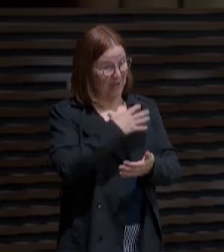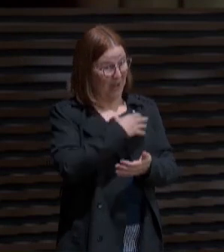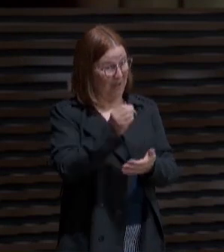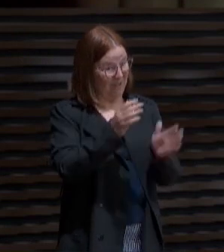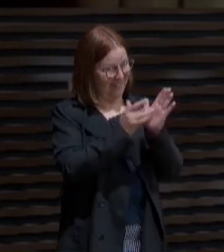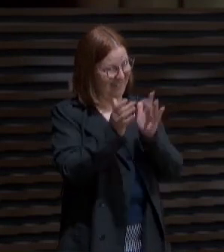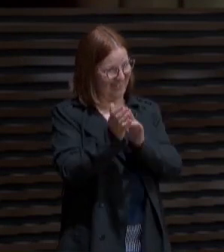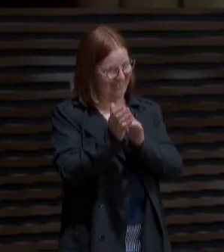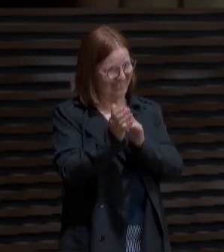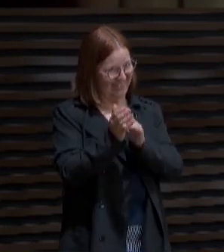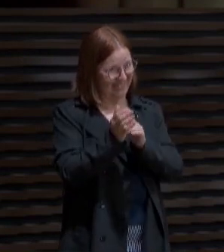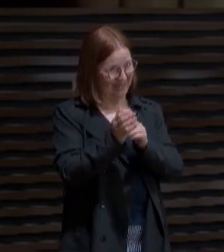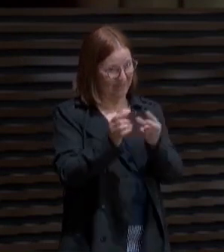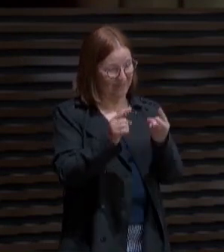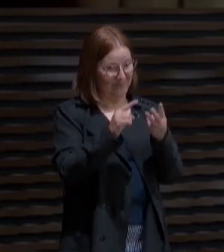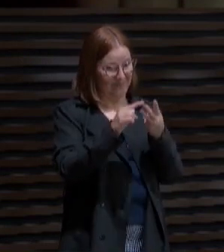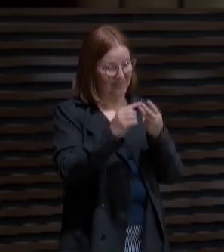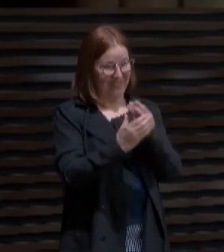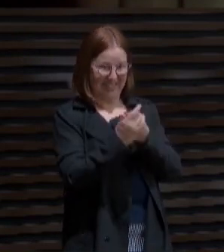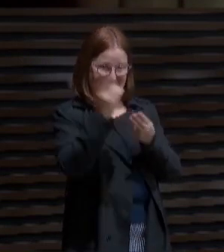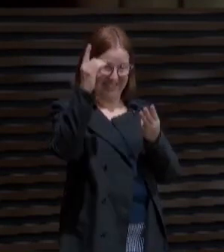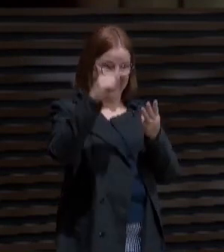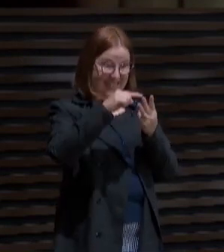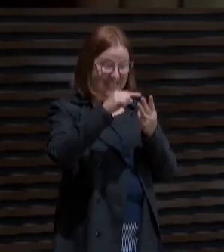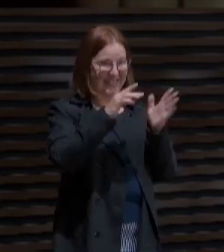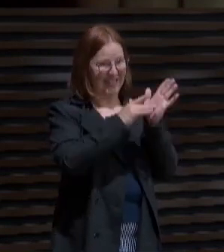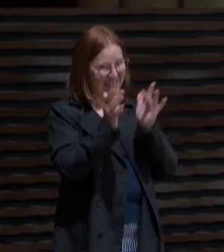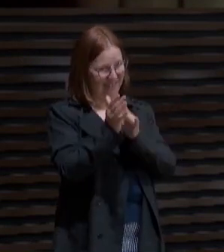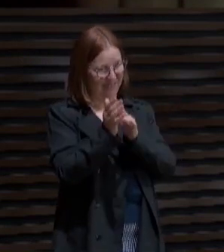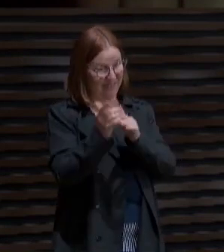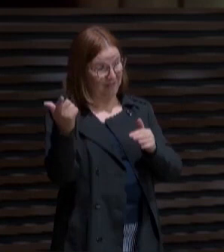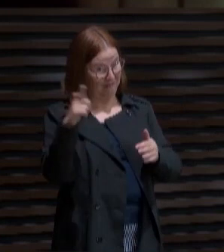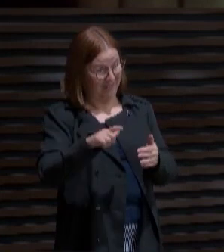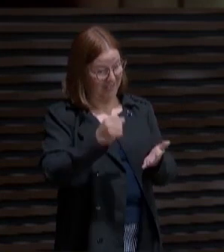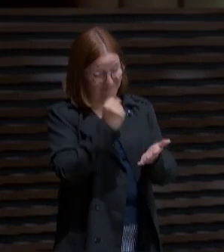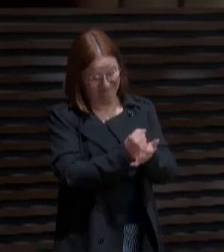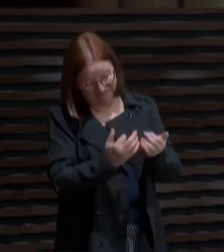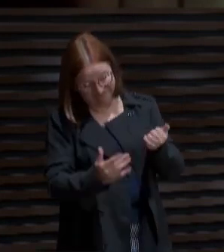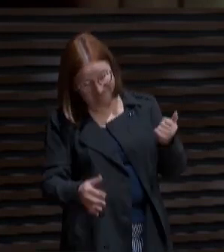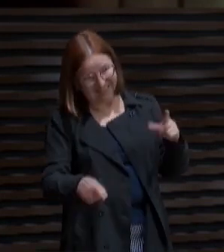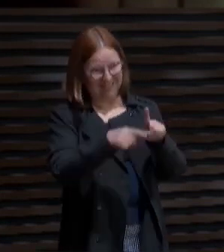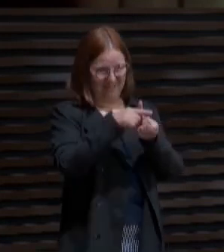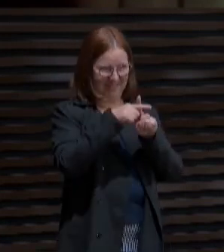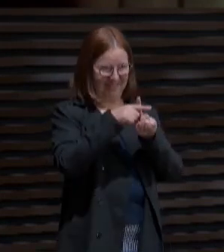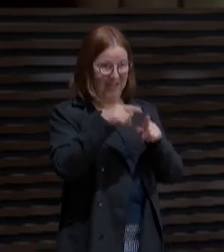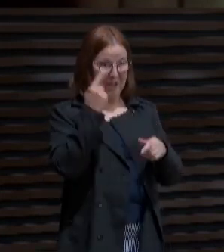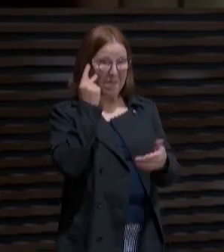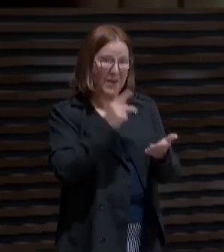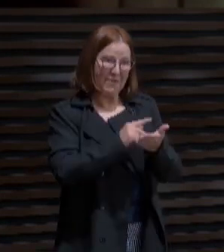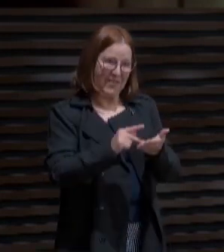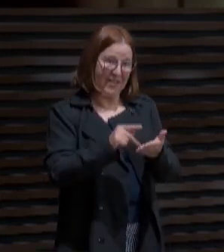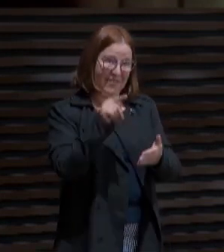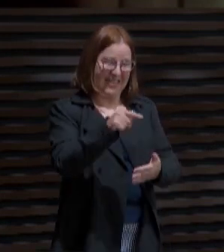a segunda pessoa da Trindade, que vem e derrama do seu sangue para purificar você